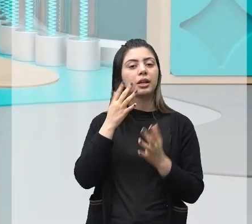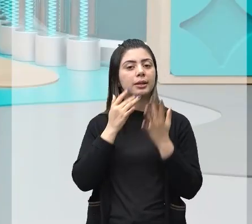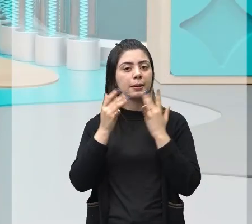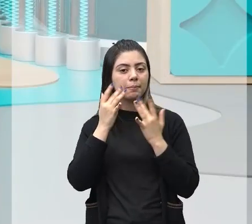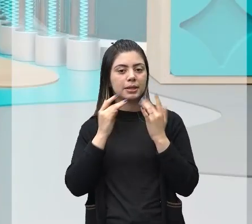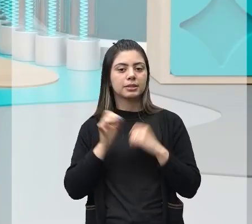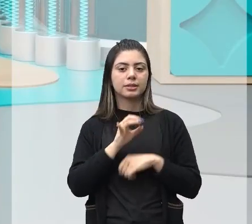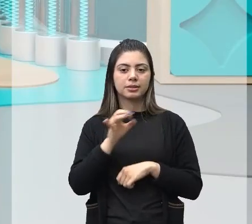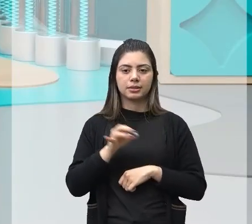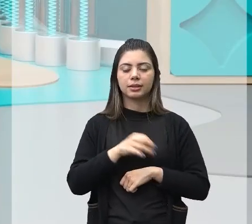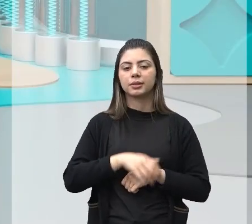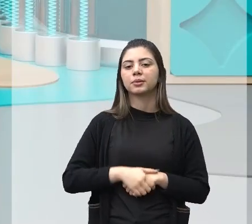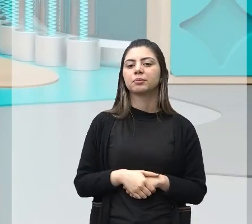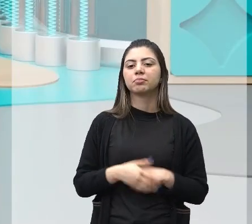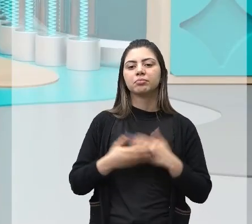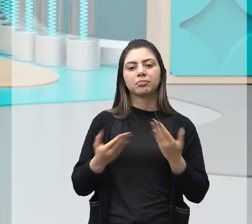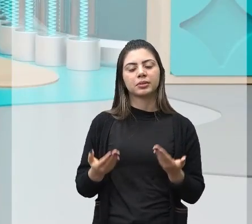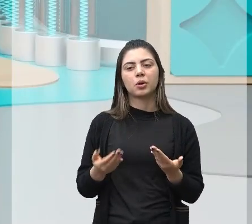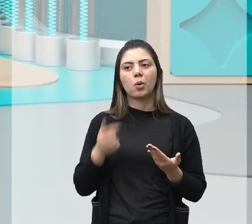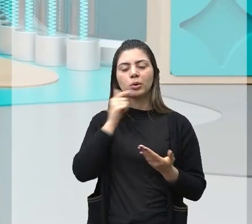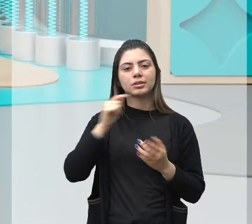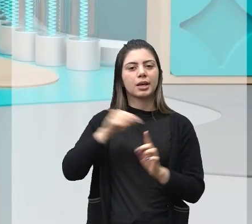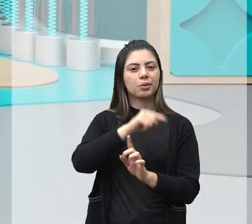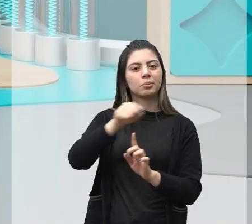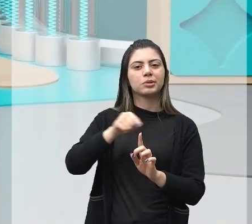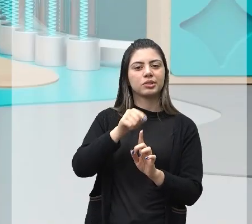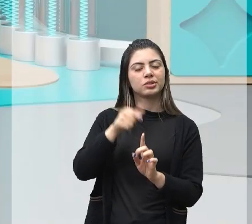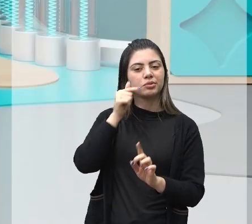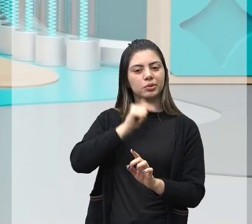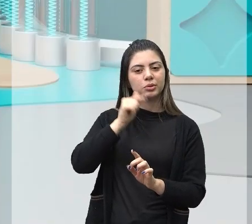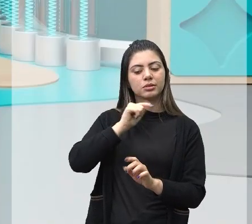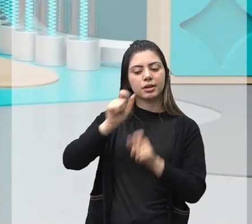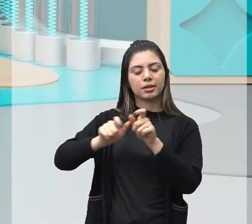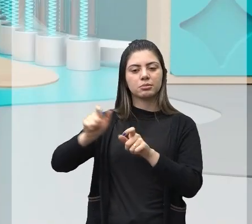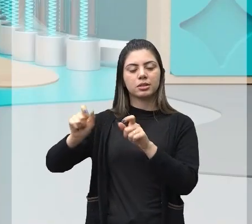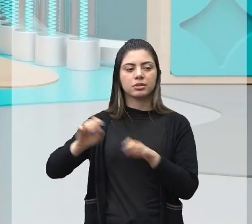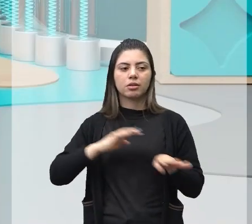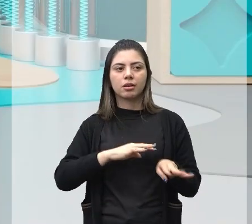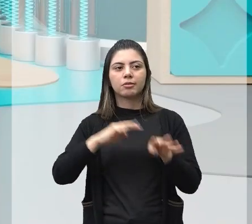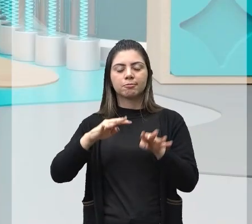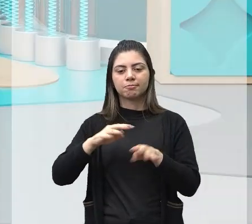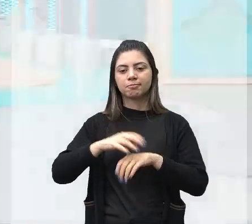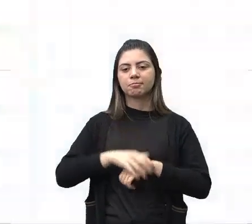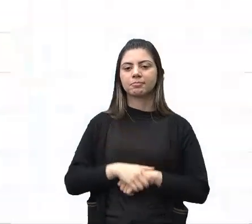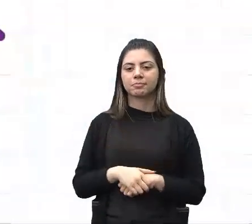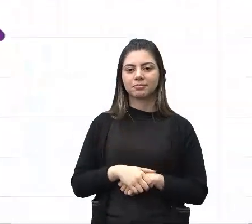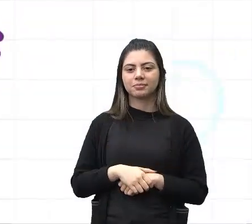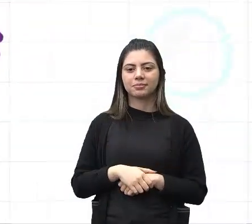apresentação da peça teatral da melhor forma para as pessoas que estão lá apreciando.